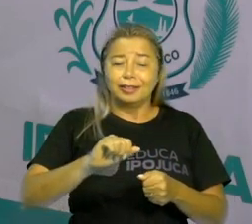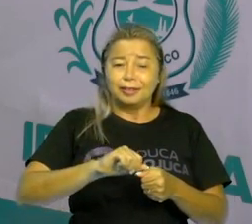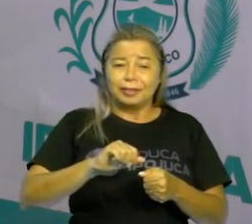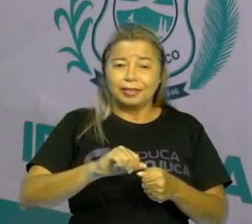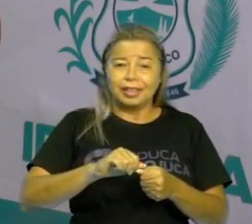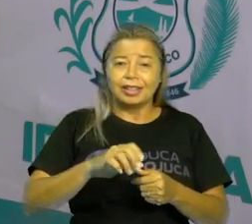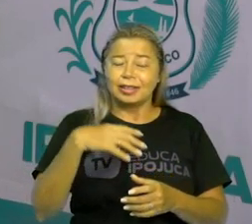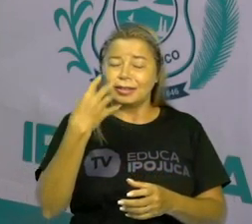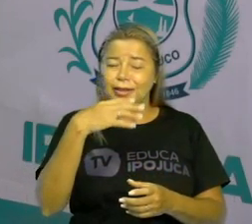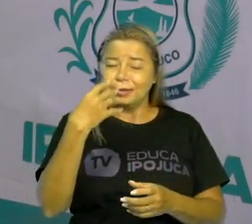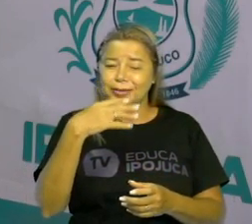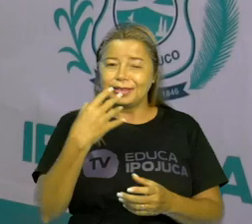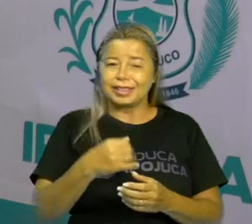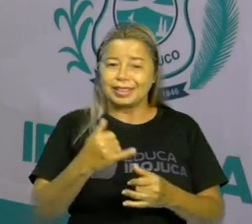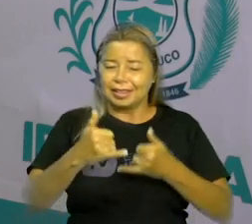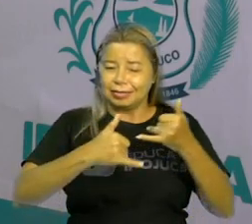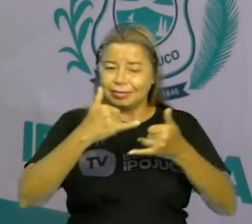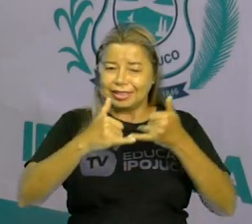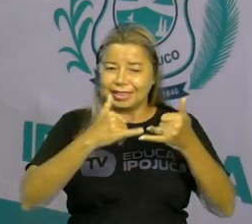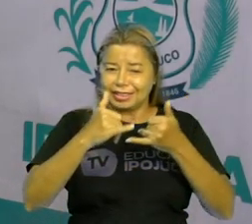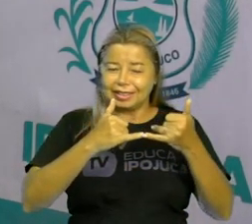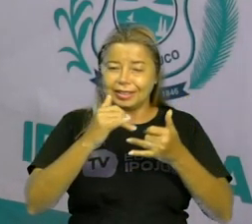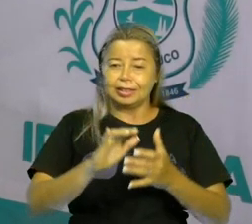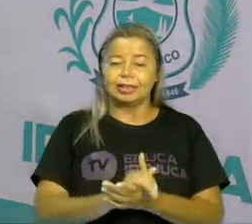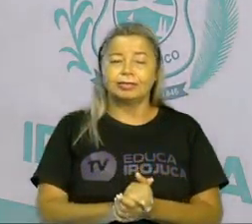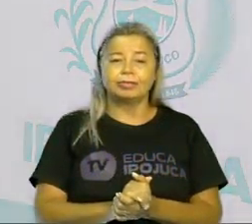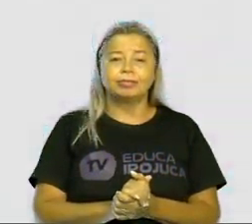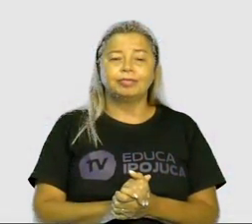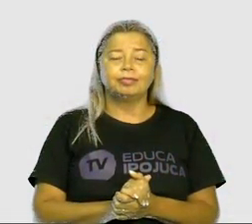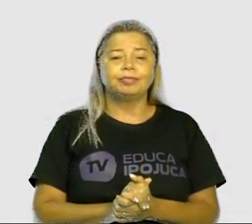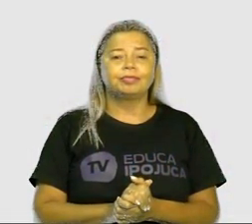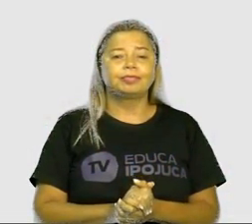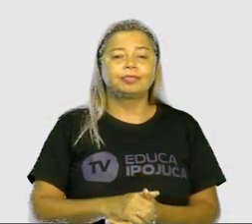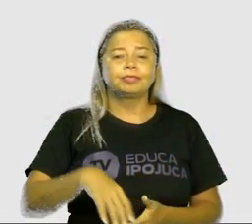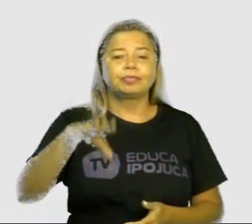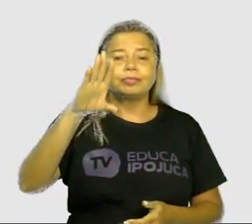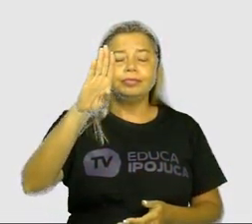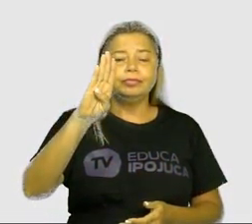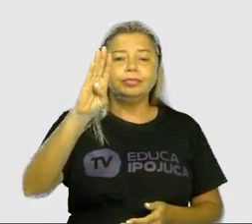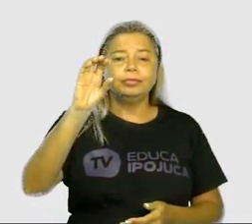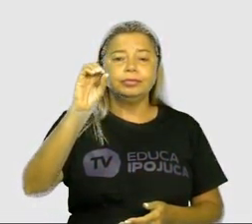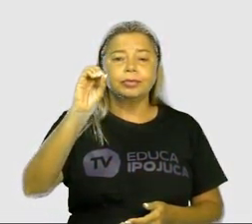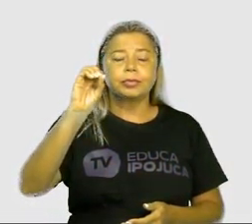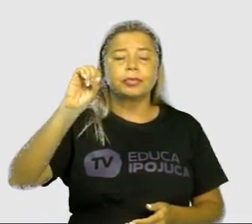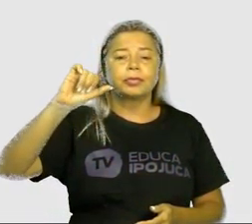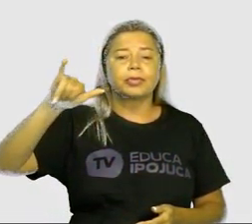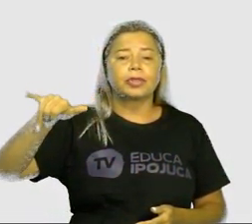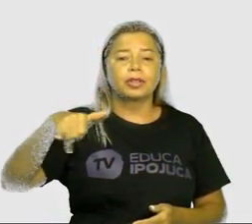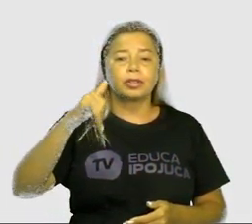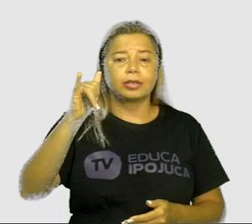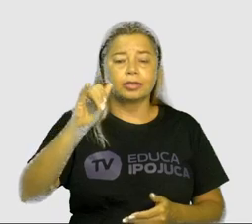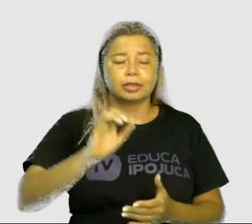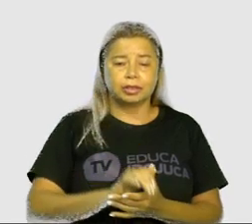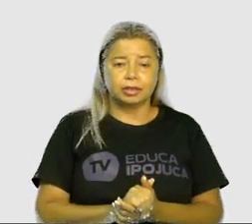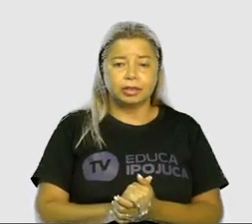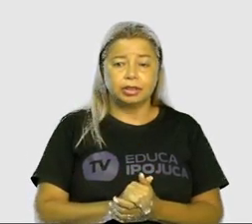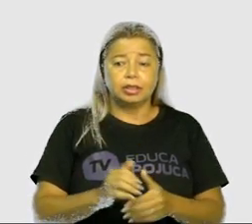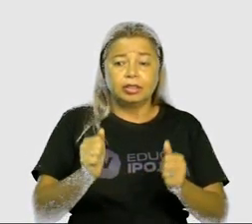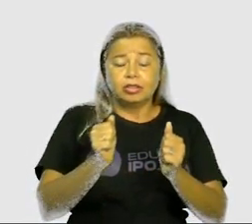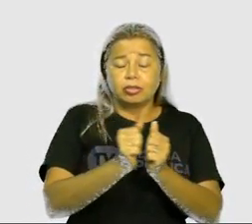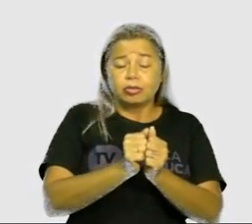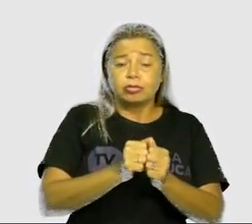vocês essa semana tô brincando vamos lá Boy terminou com y e antes do Y veio a